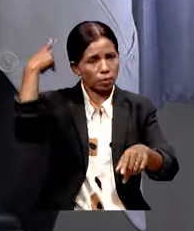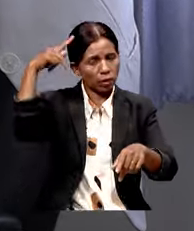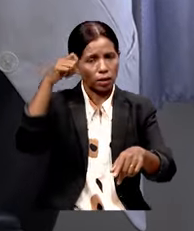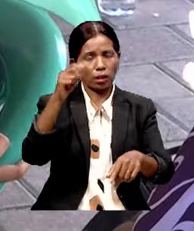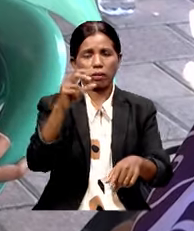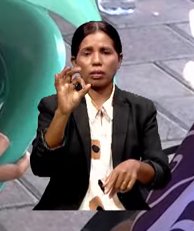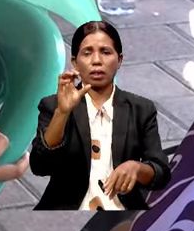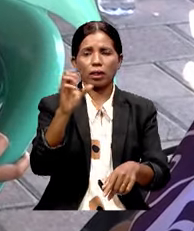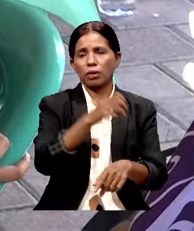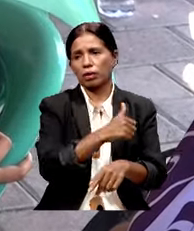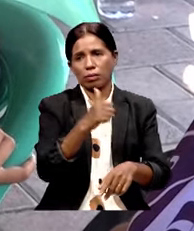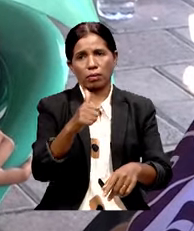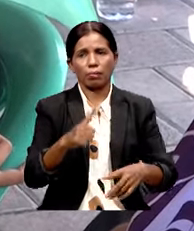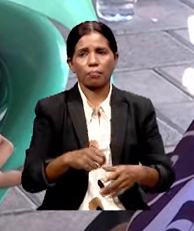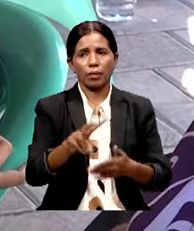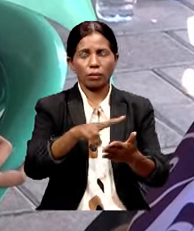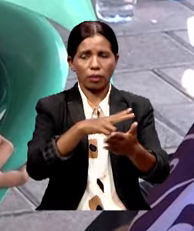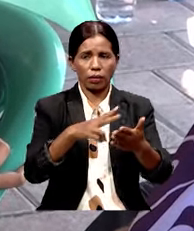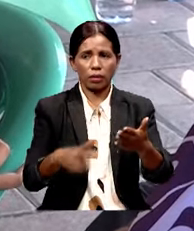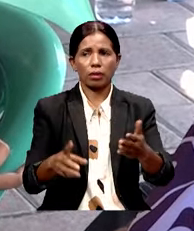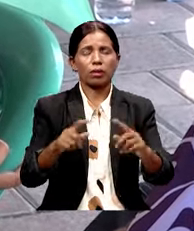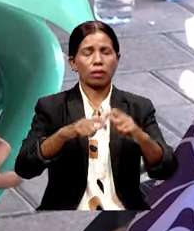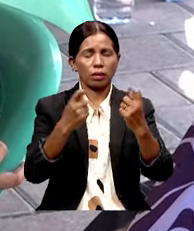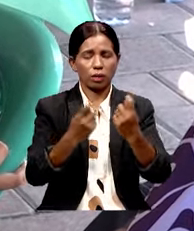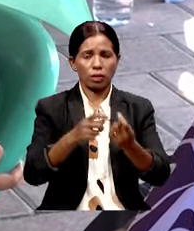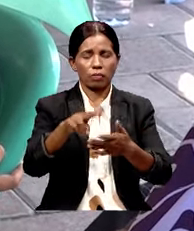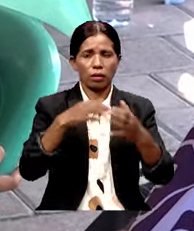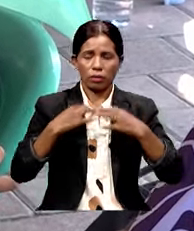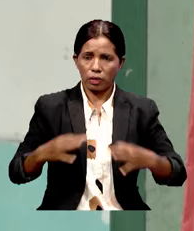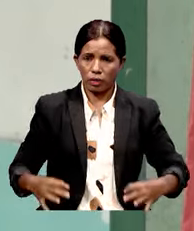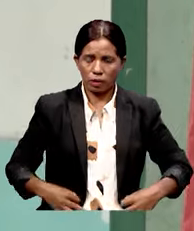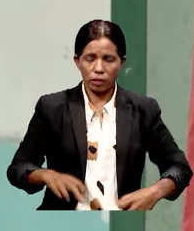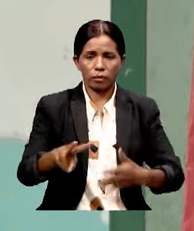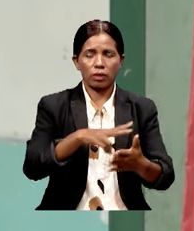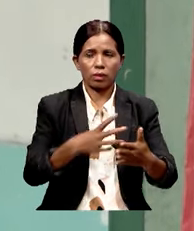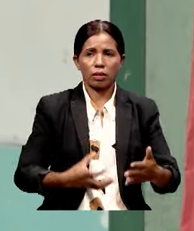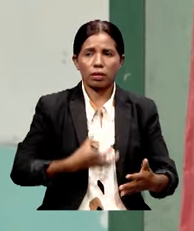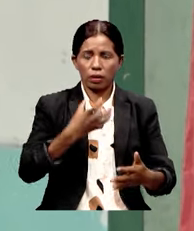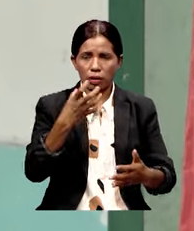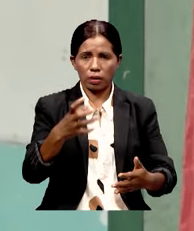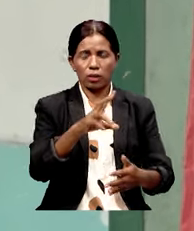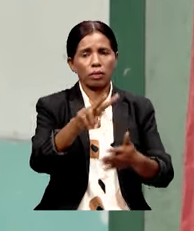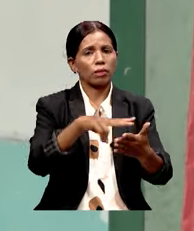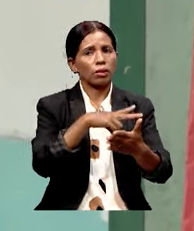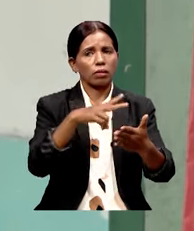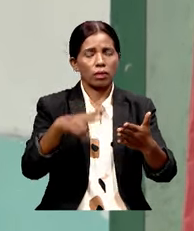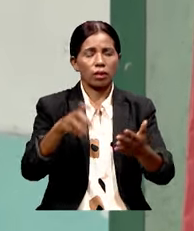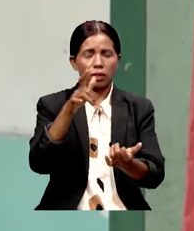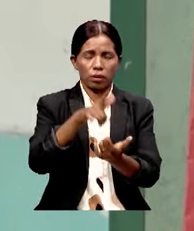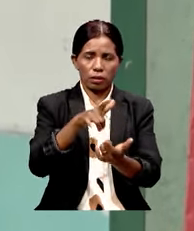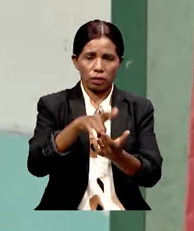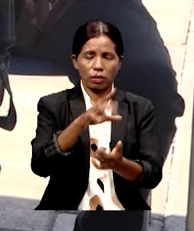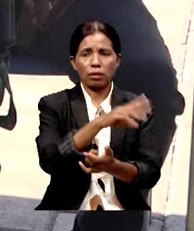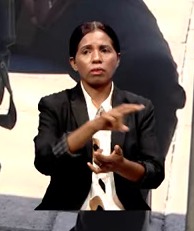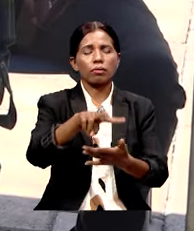no seluctan. Violência hirakne ho tipo violência física, violência emocional, violência sexual no